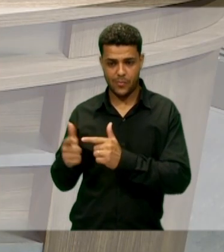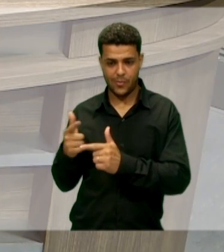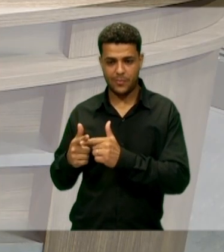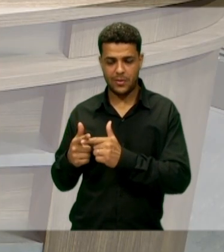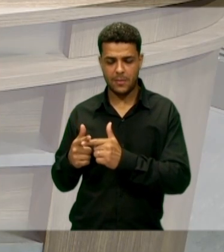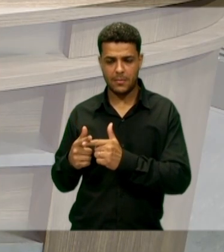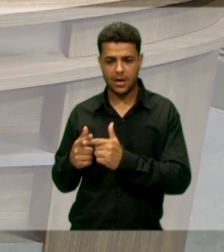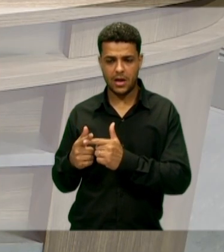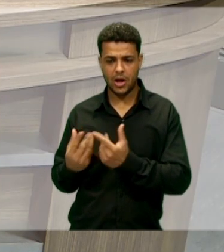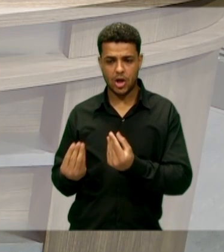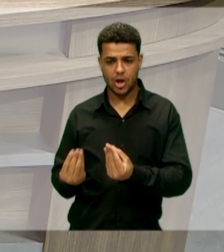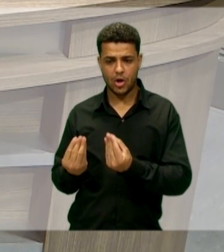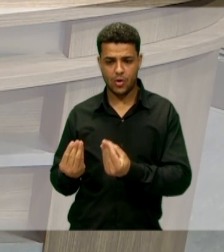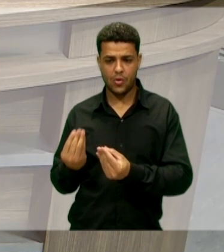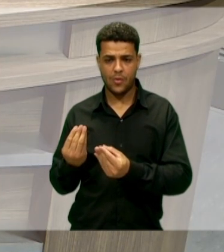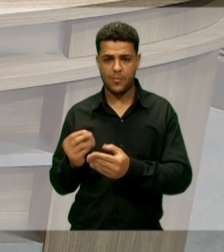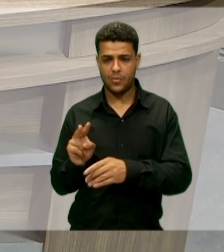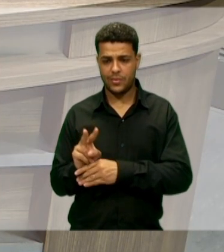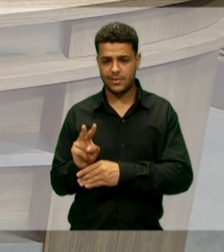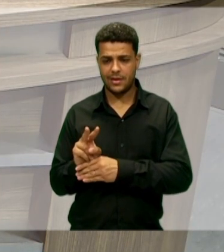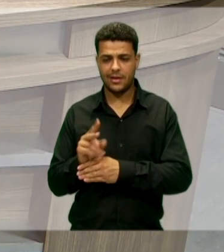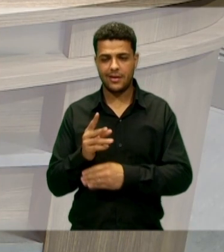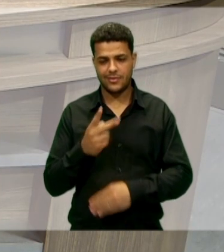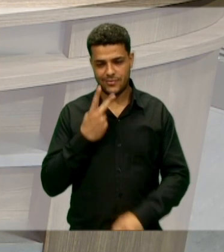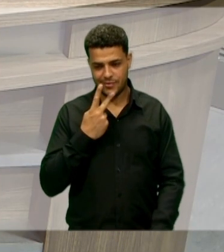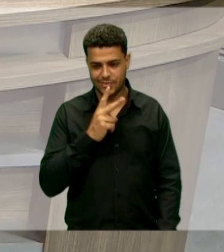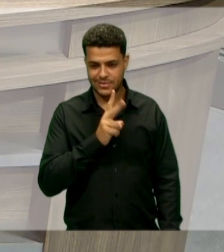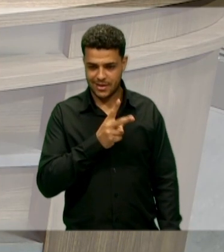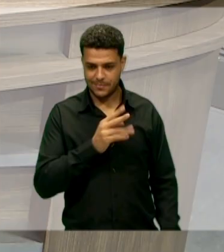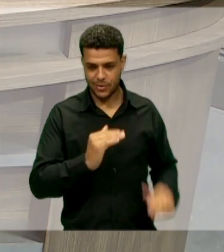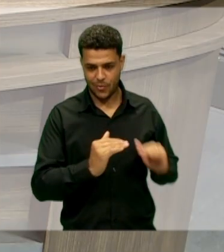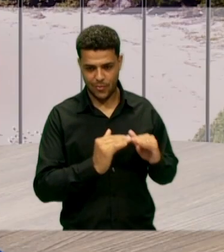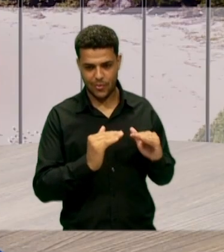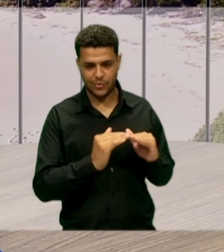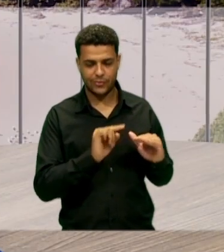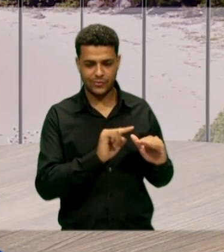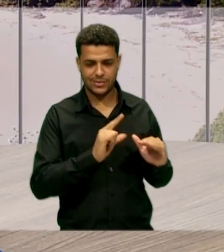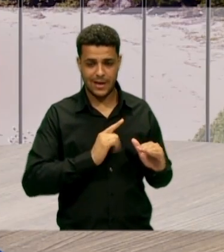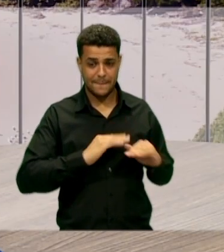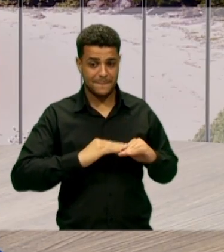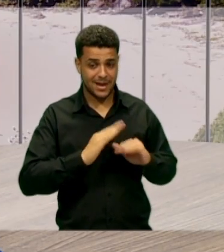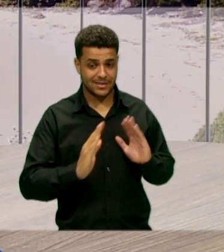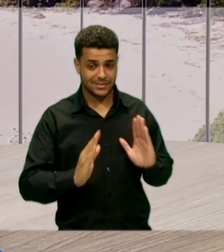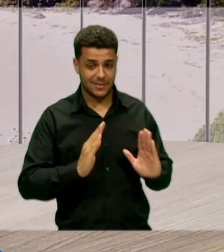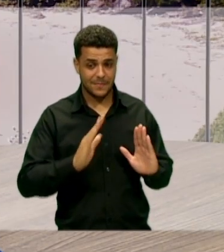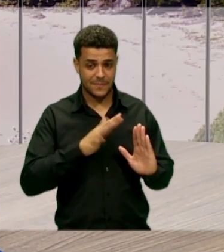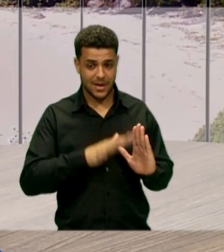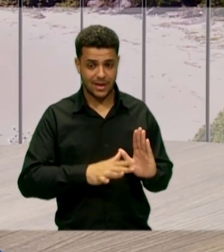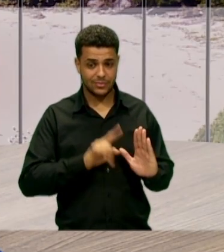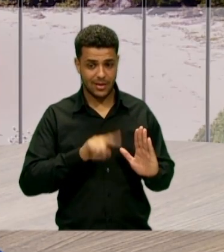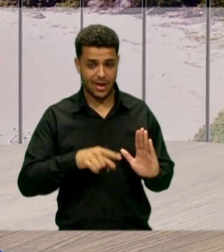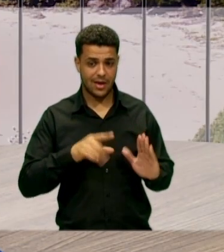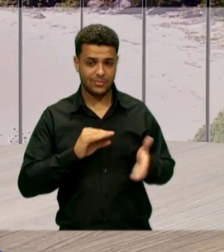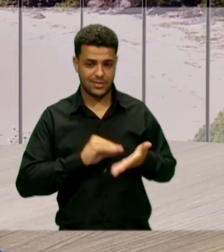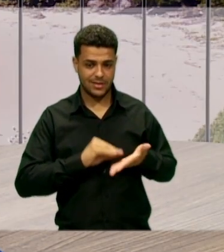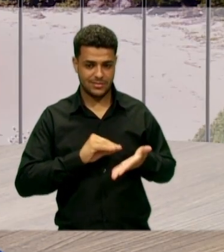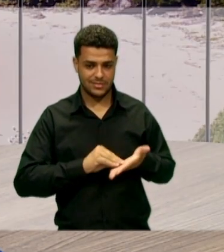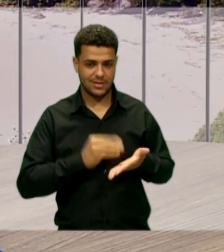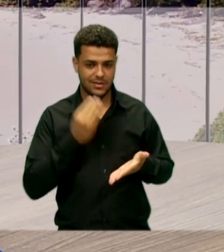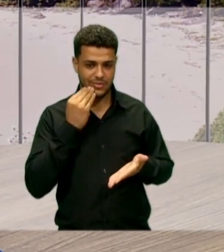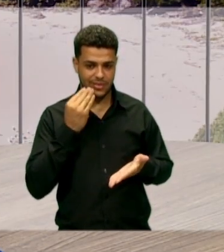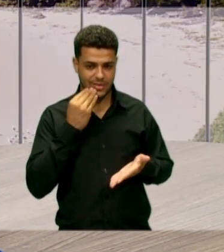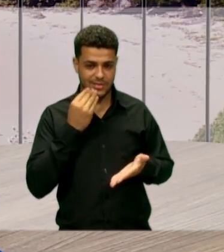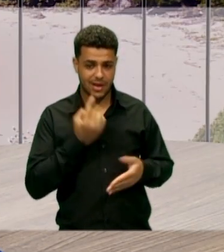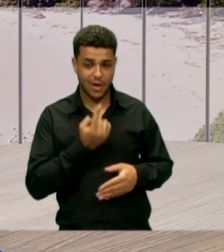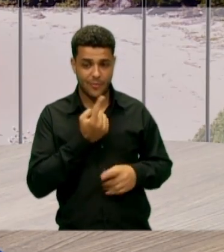problema e como tratar, né? Eu sempre digo isso. Eu falo que a parte mais barata do tratamento é o teste, é o exame, porque